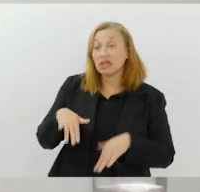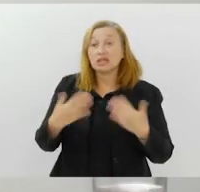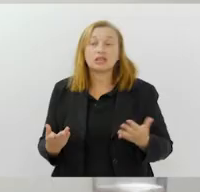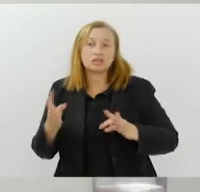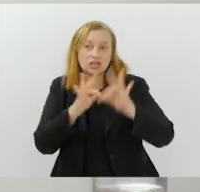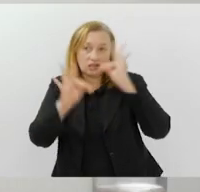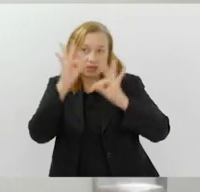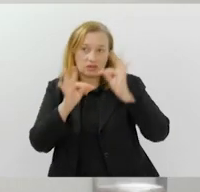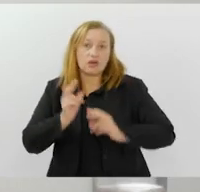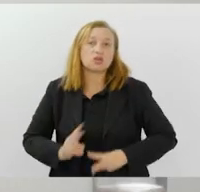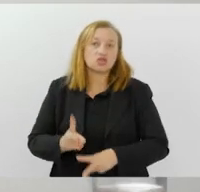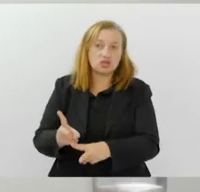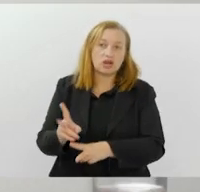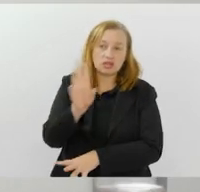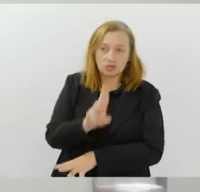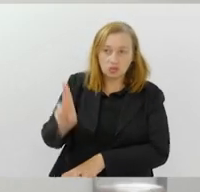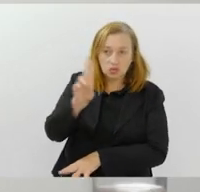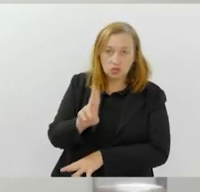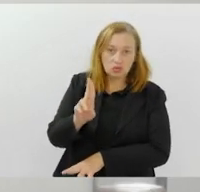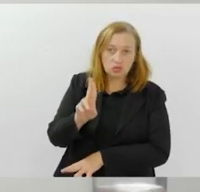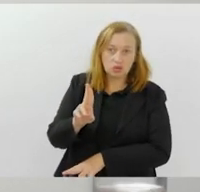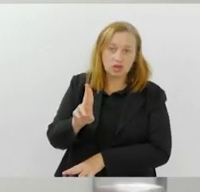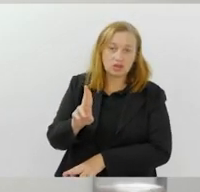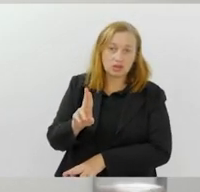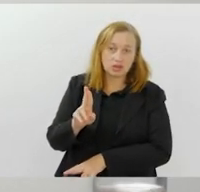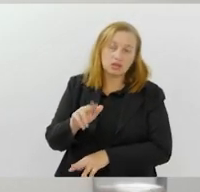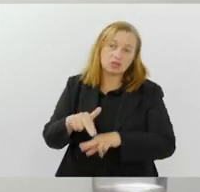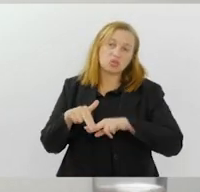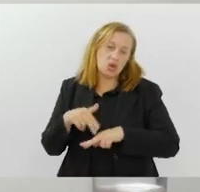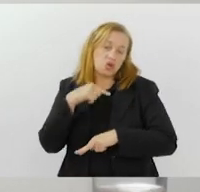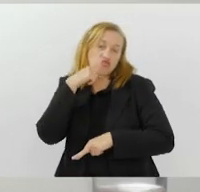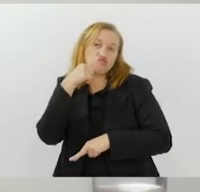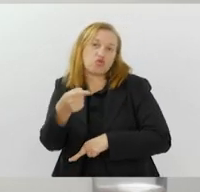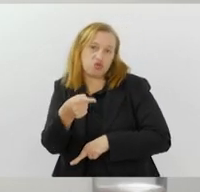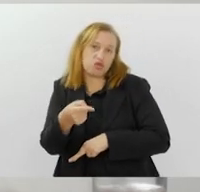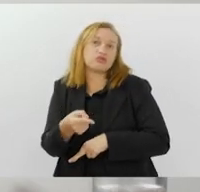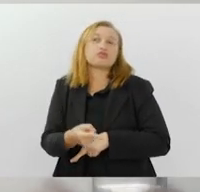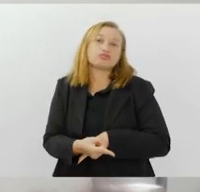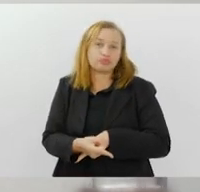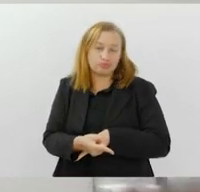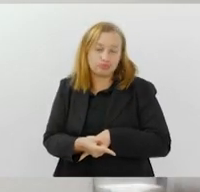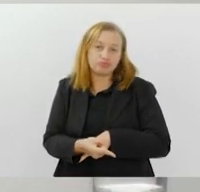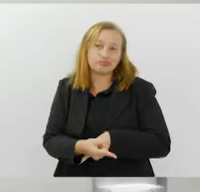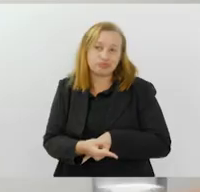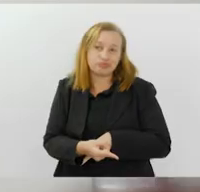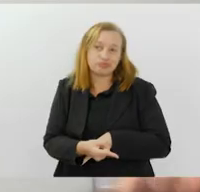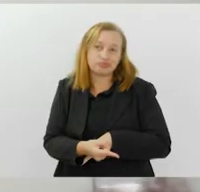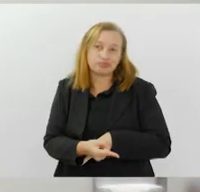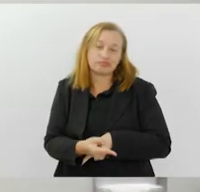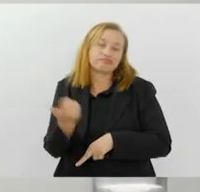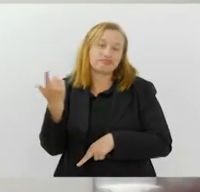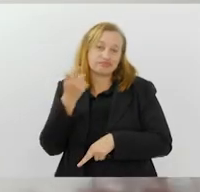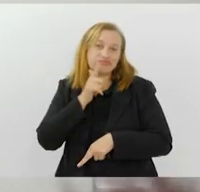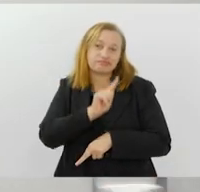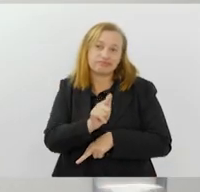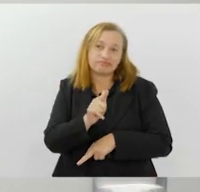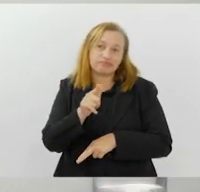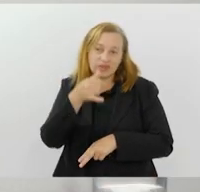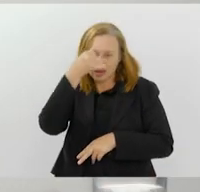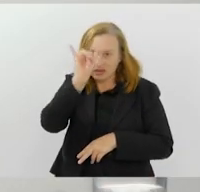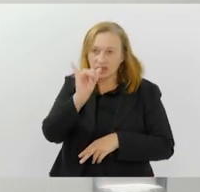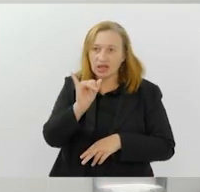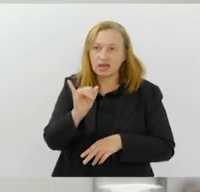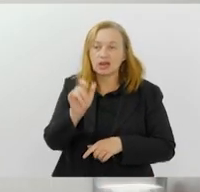tecnologia vai continuar sendo usada nesse viés eu duvido muito que a gente consiga evitar que